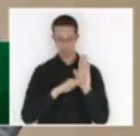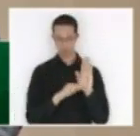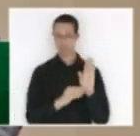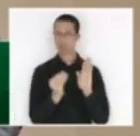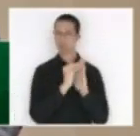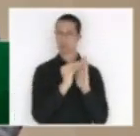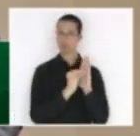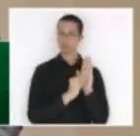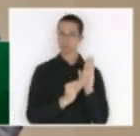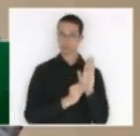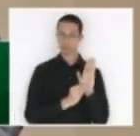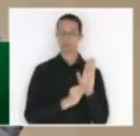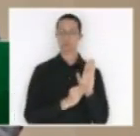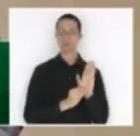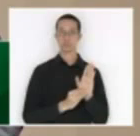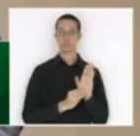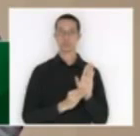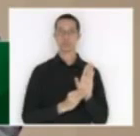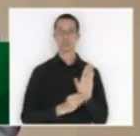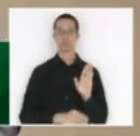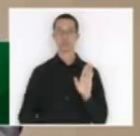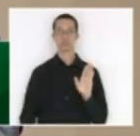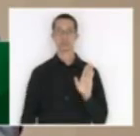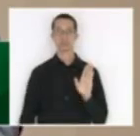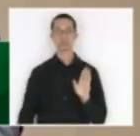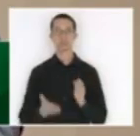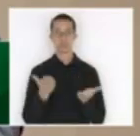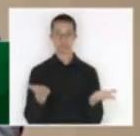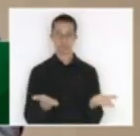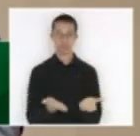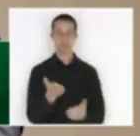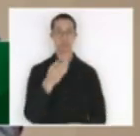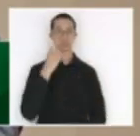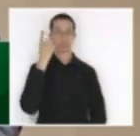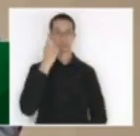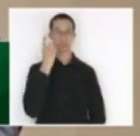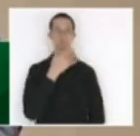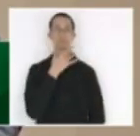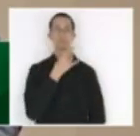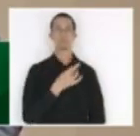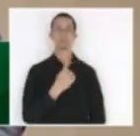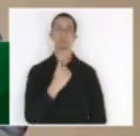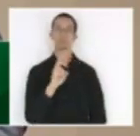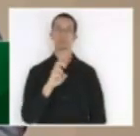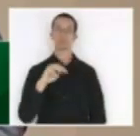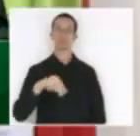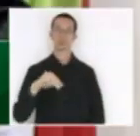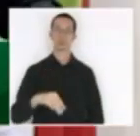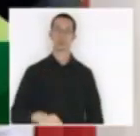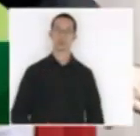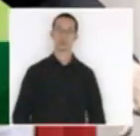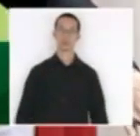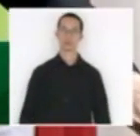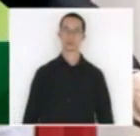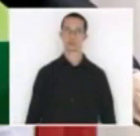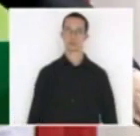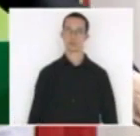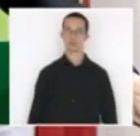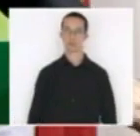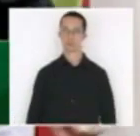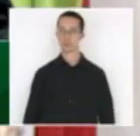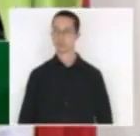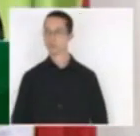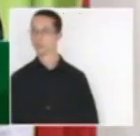que terão direito à palavra. Deputado Valdir Cobalquini, com um tempo de até 15 minutos.